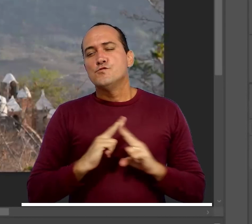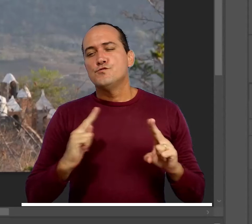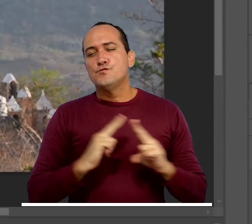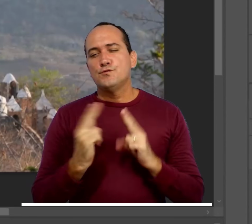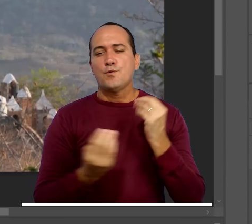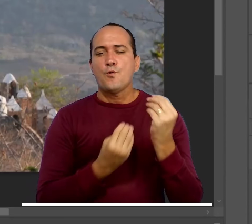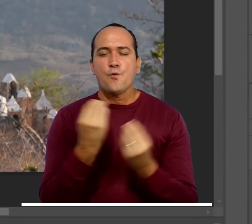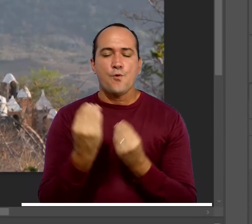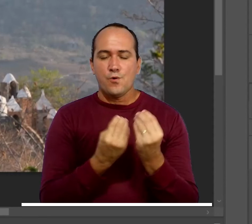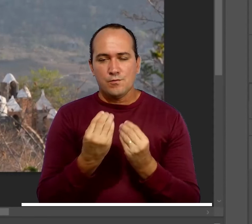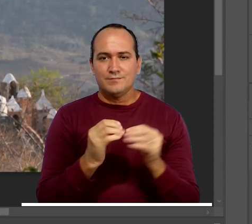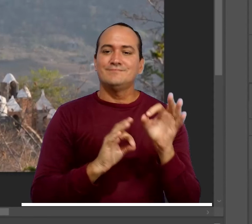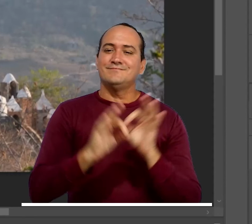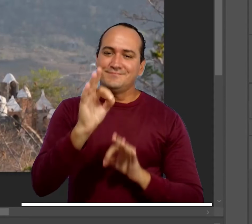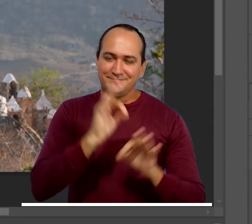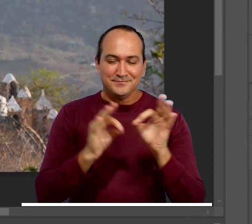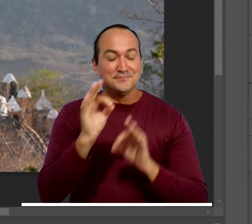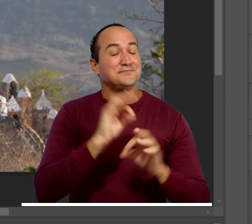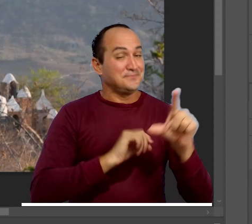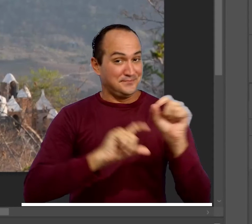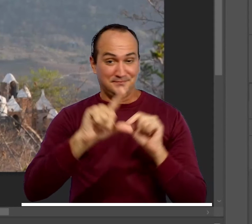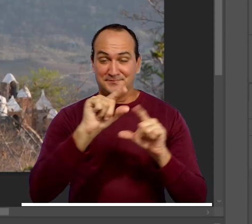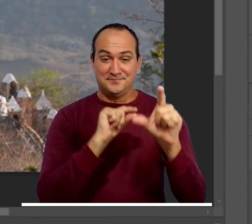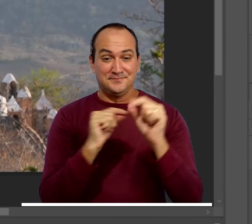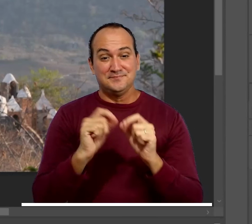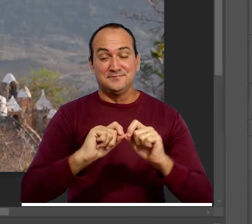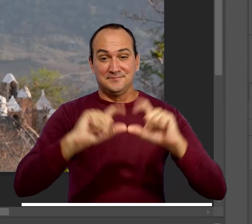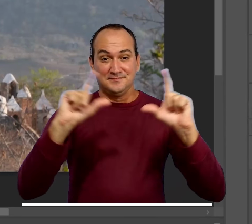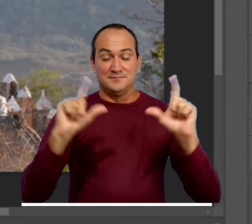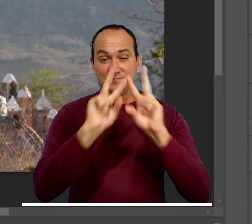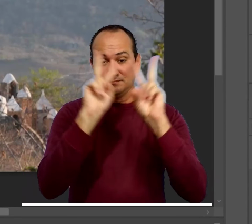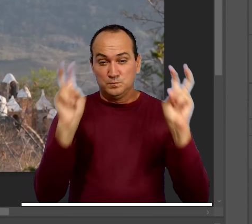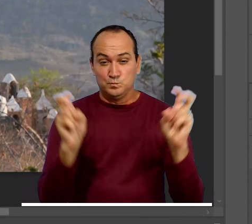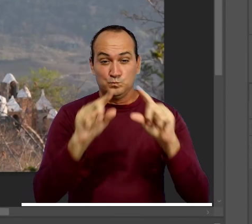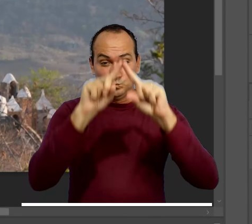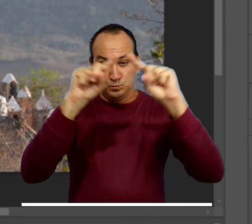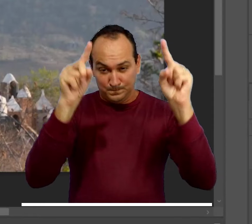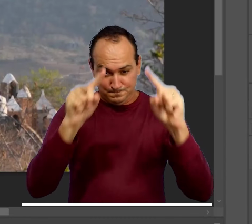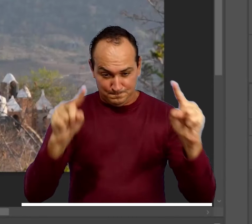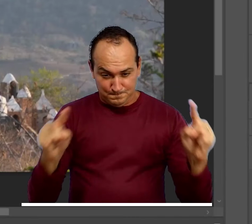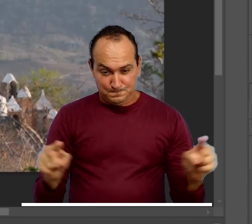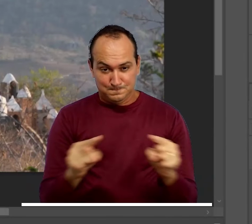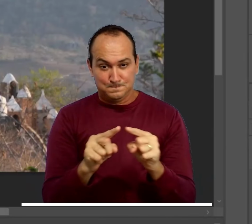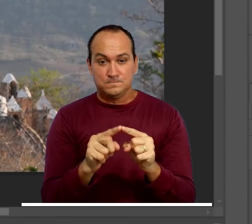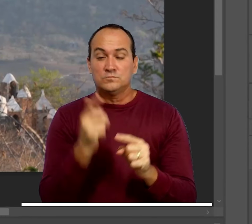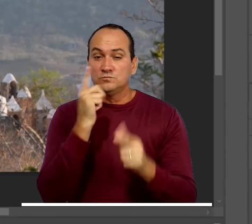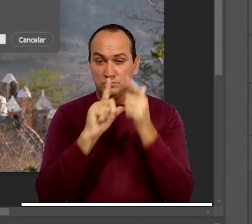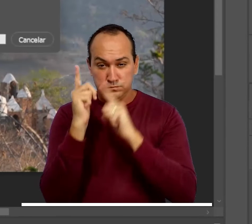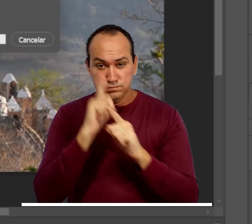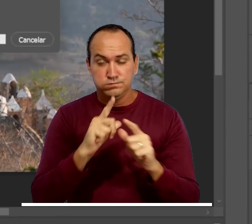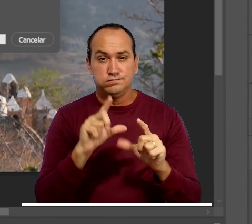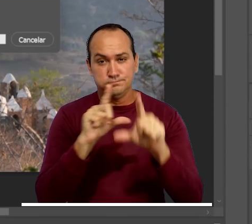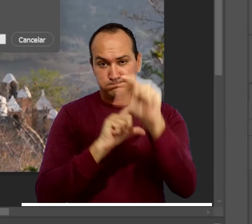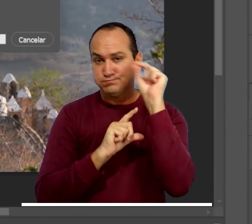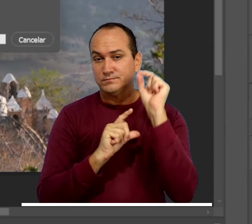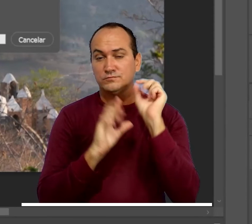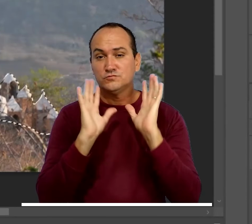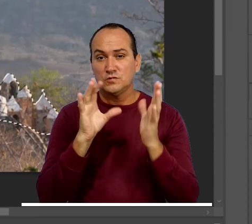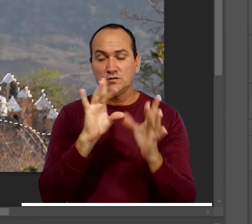fora de contexto. Então eu vou mandar ele selecionar aqui, ó, selecionar o assunto. Normalmente desse jeito ele já consegue fazer uma boa